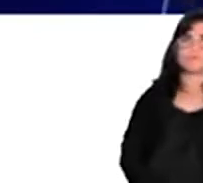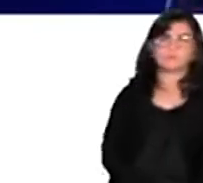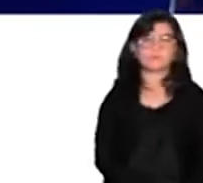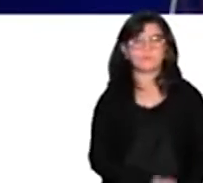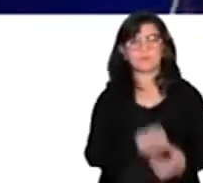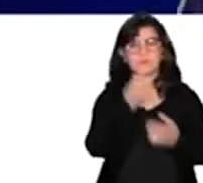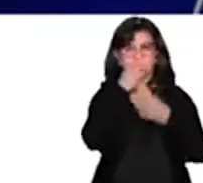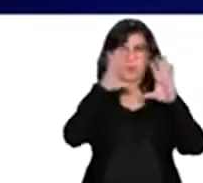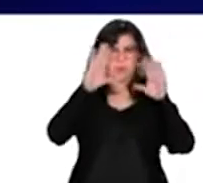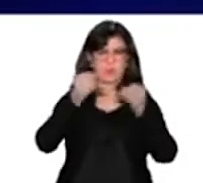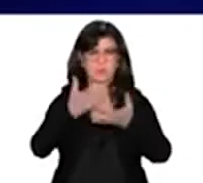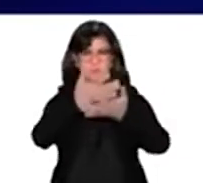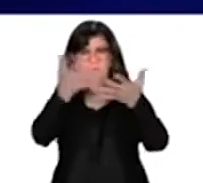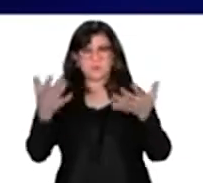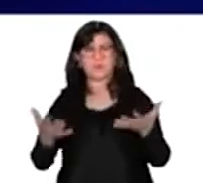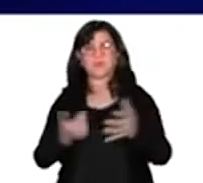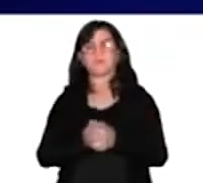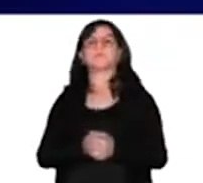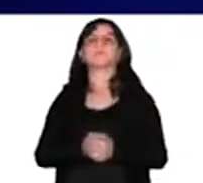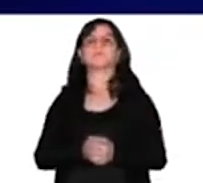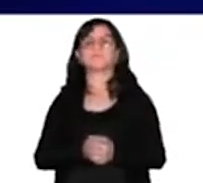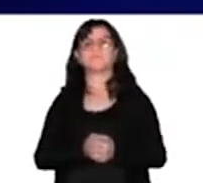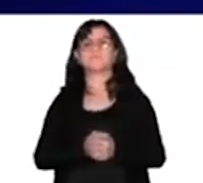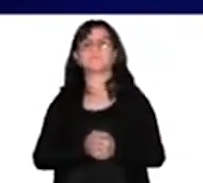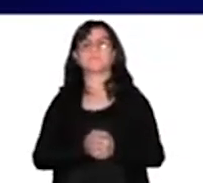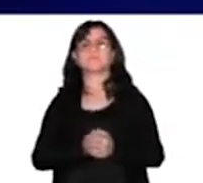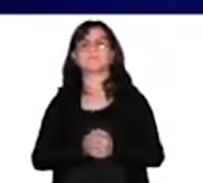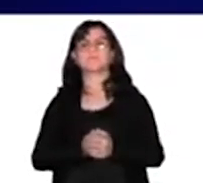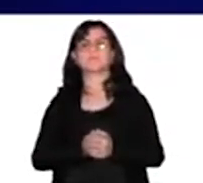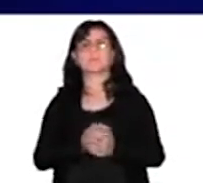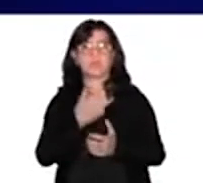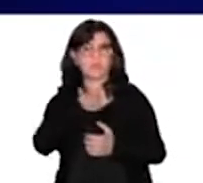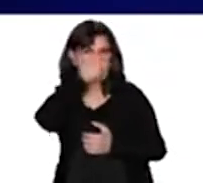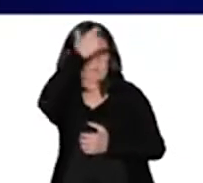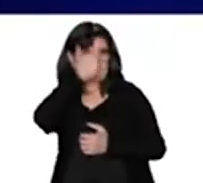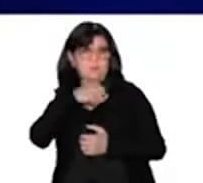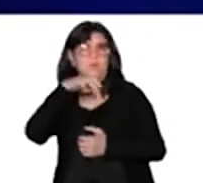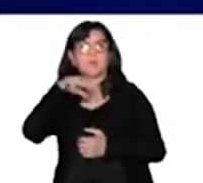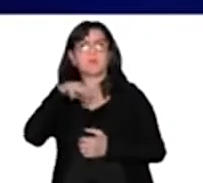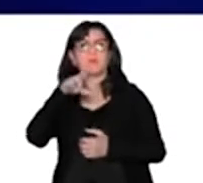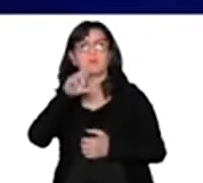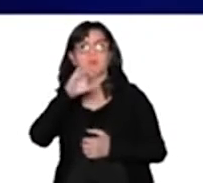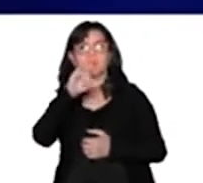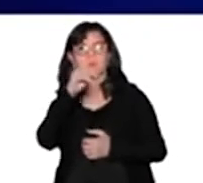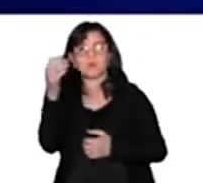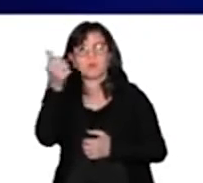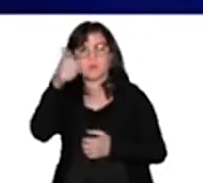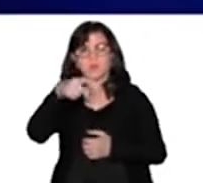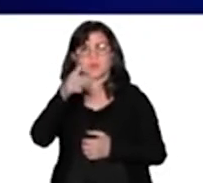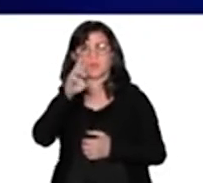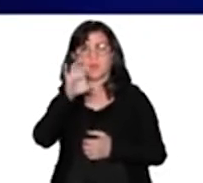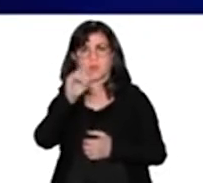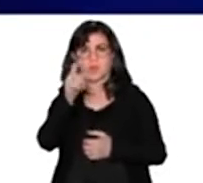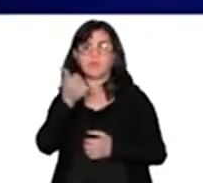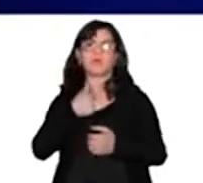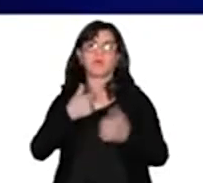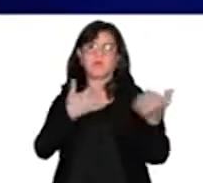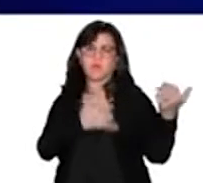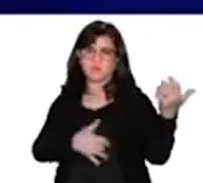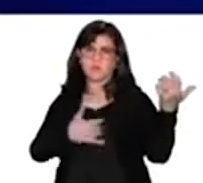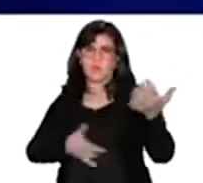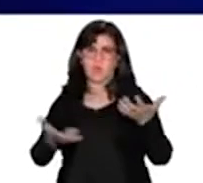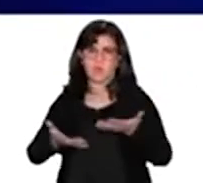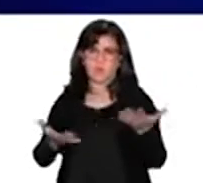Boa noite a todos. Eu sou o Murilo Andriola, então vou tocar hoje à